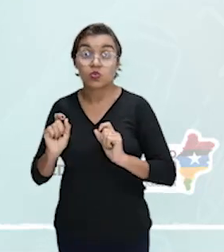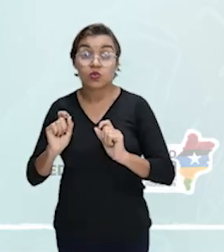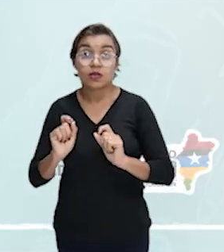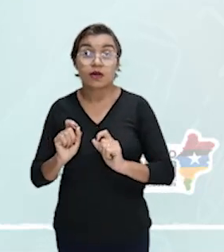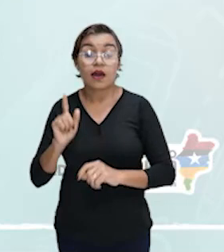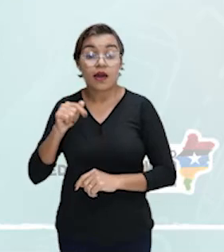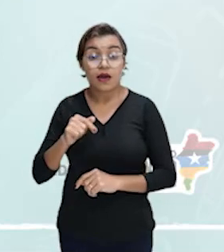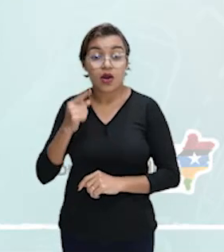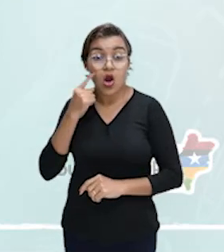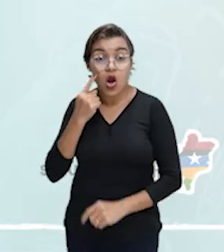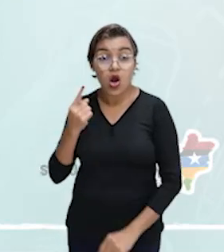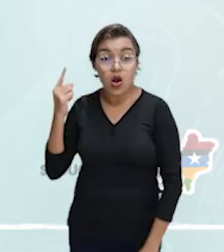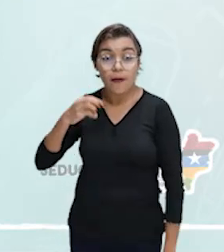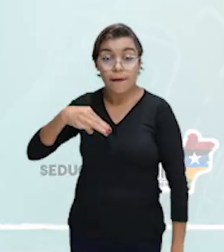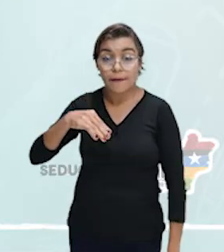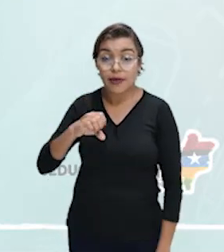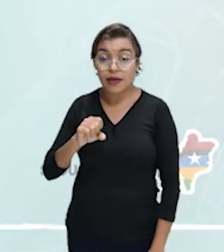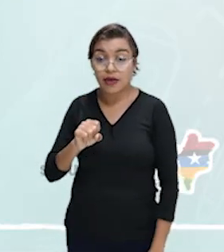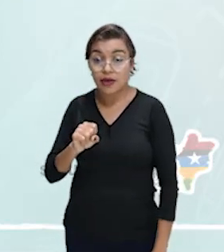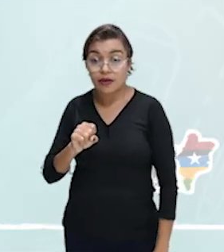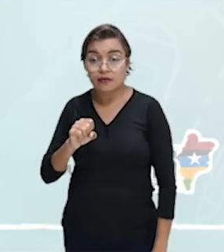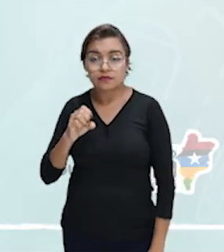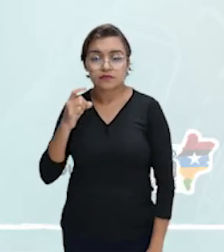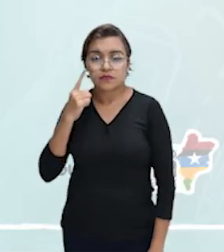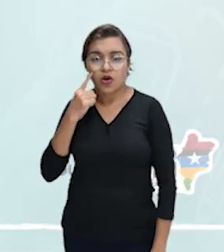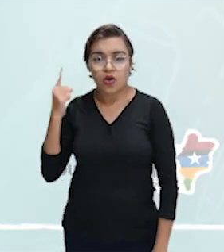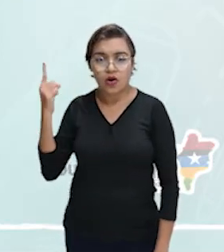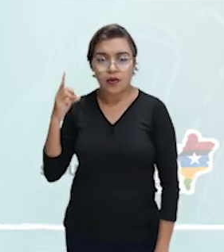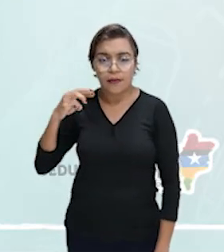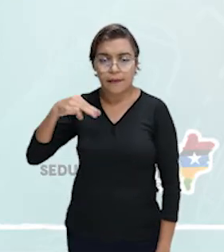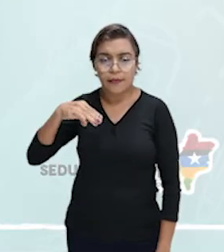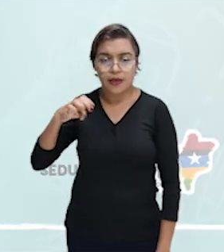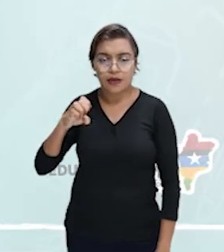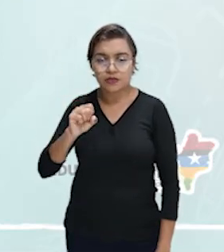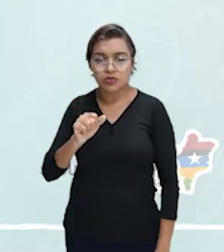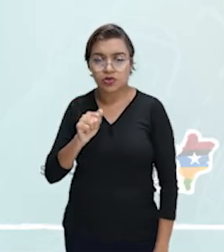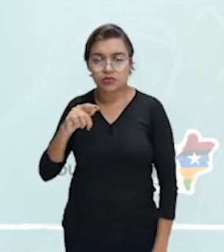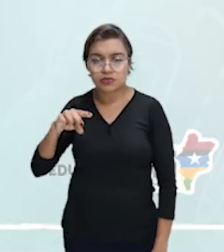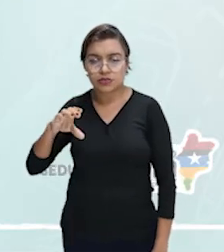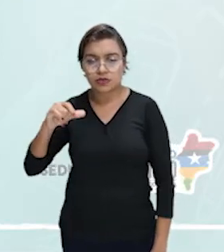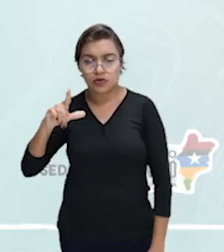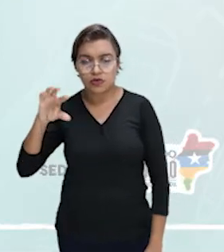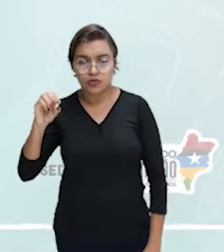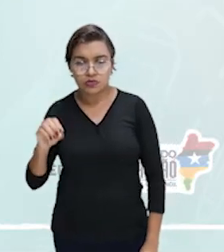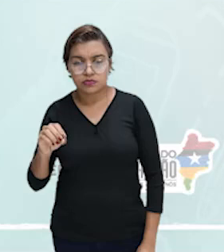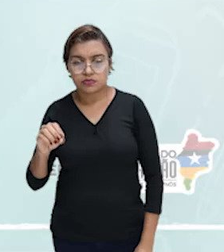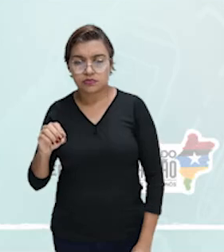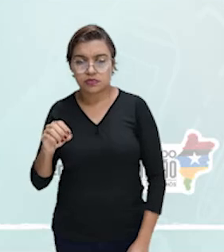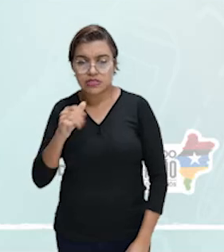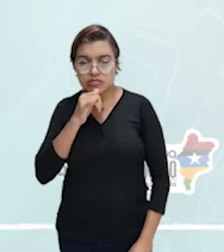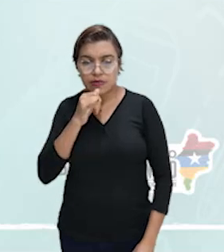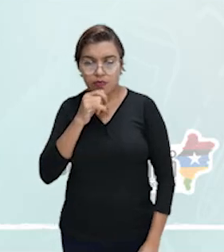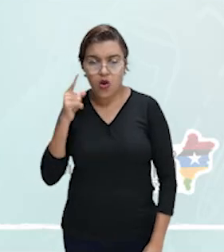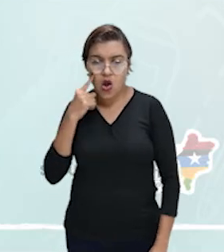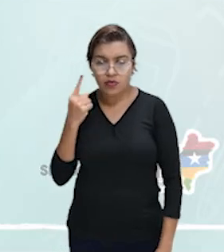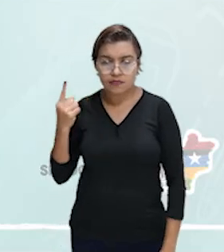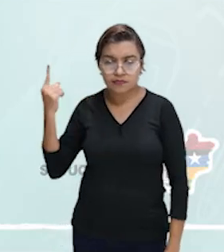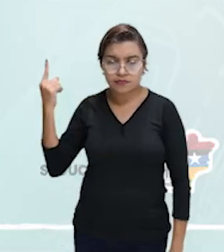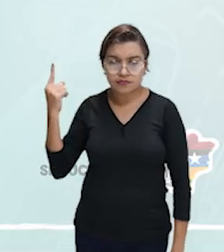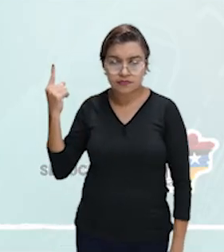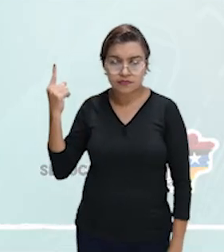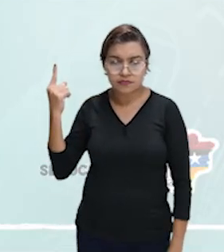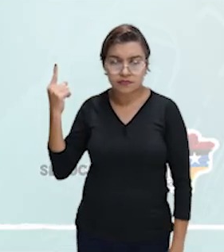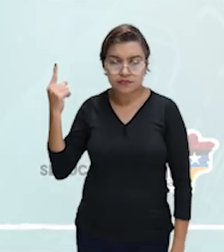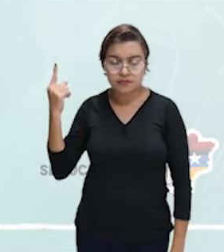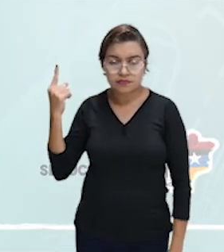Os mesociclos. Além disso, dentro dos mesociclos, há o microciclo. A